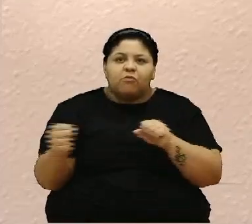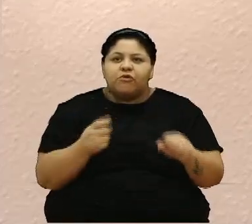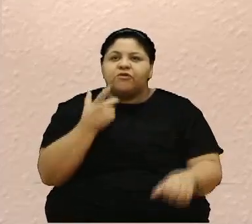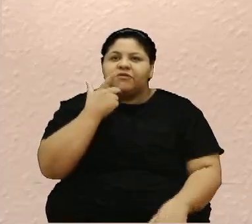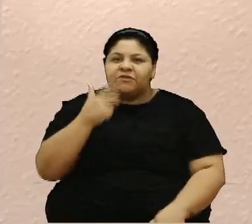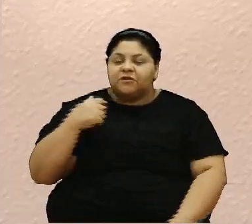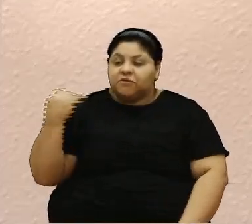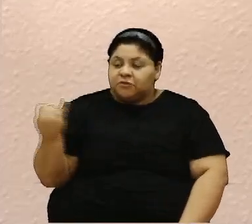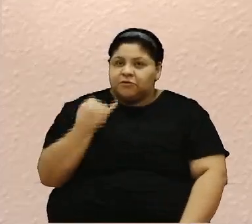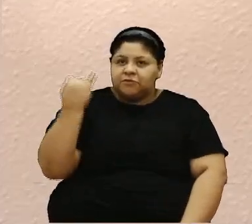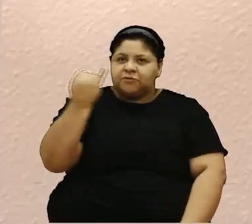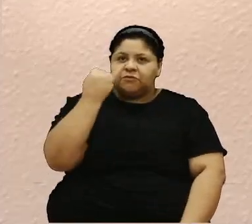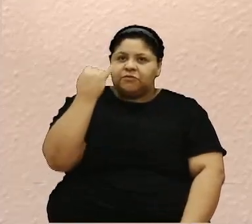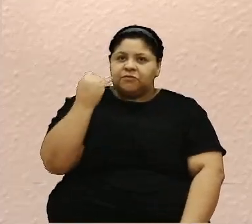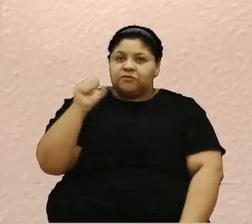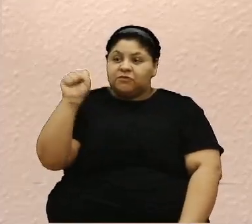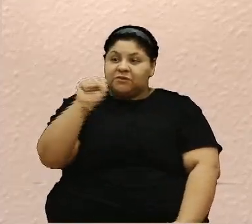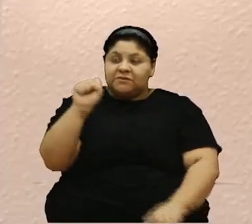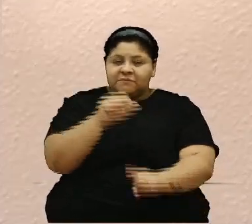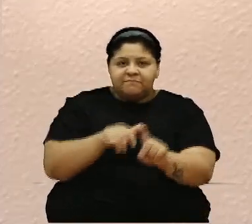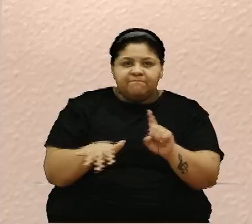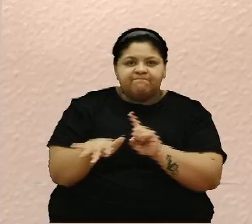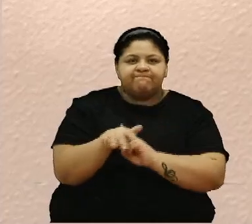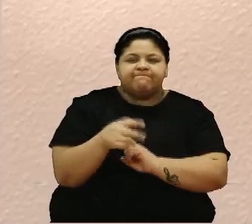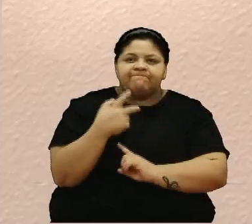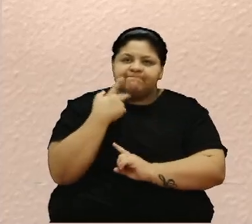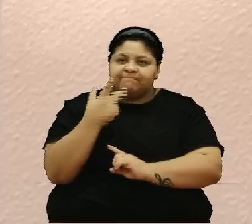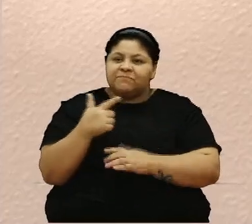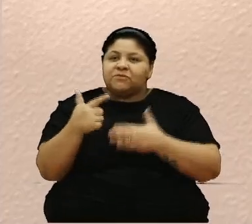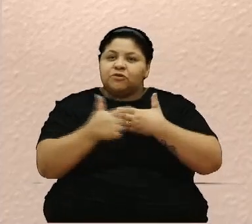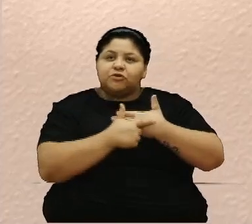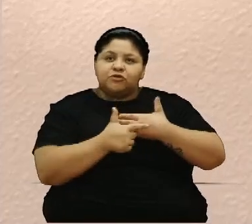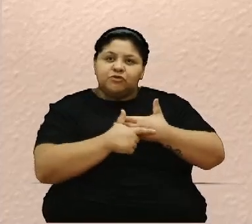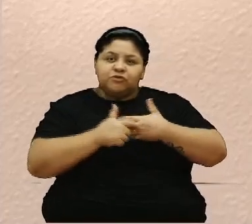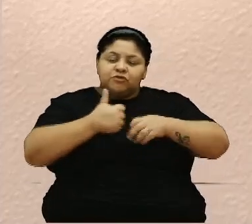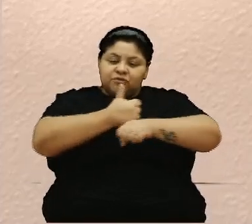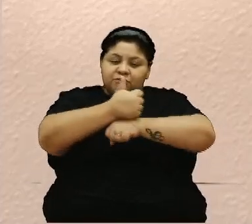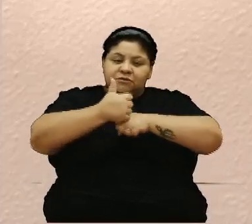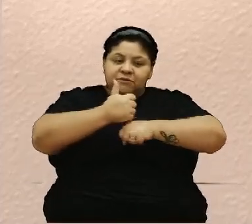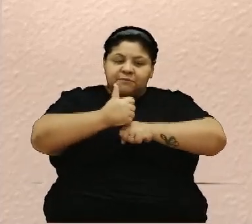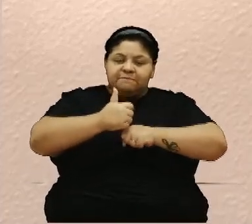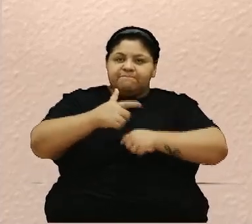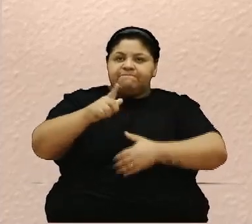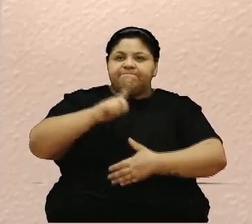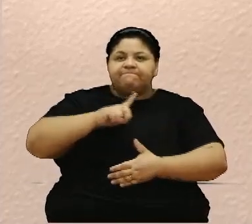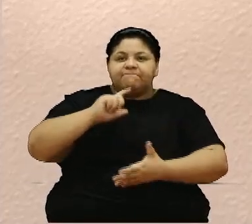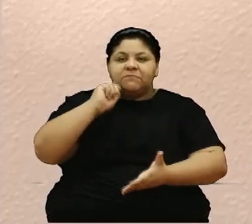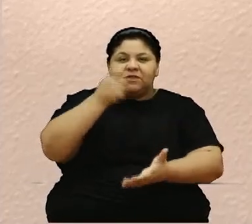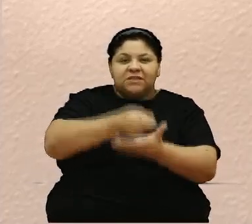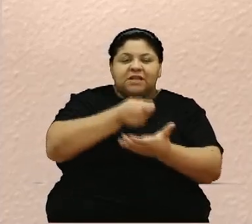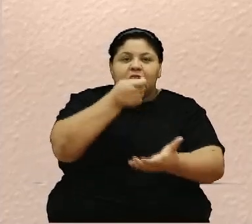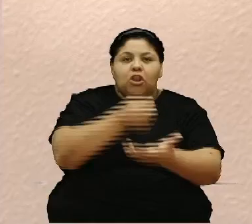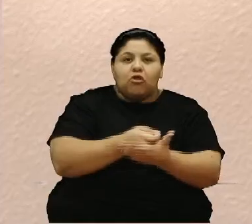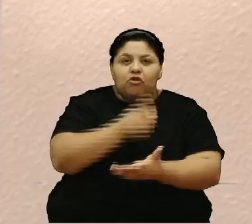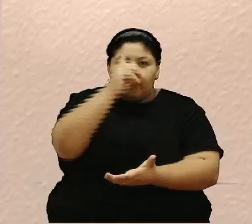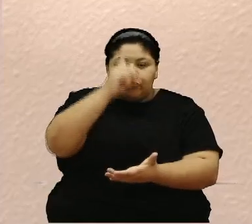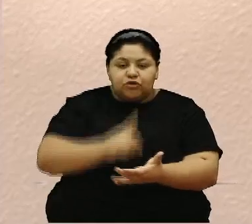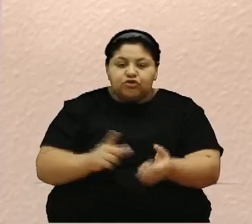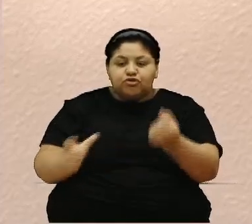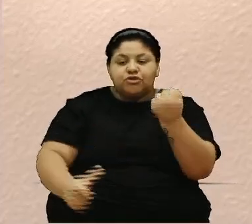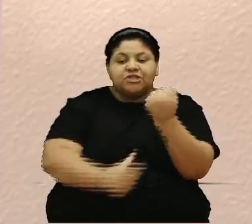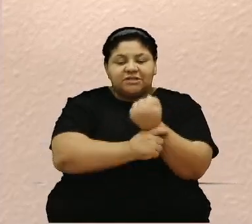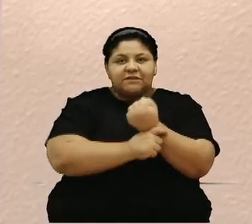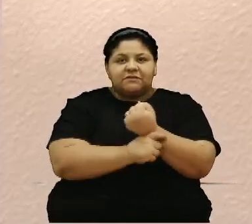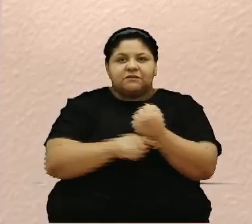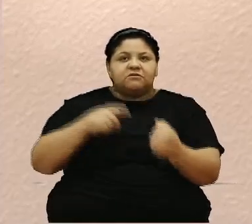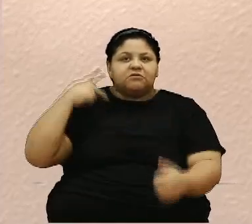a importância do serviço social, para falar do papel que a nossa profissão cumpre na luta por direitos e pela garantia das políticas